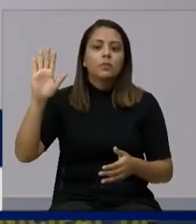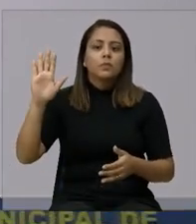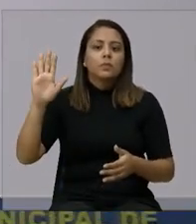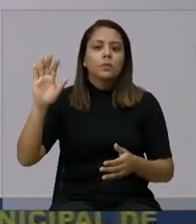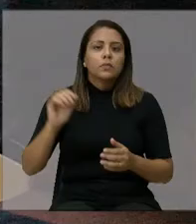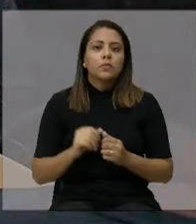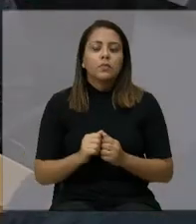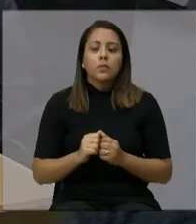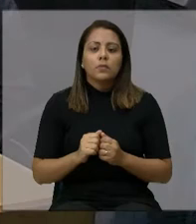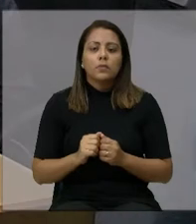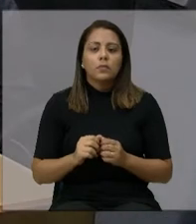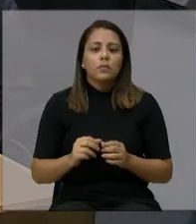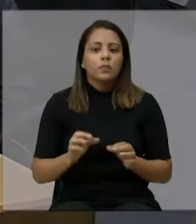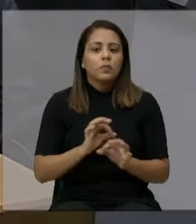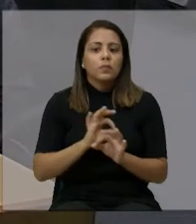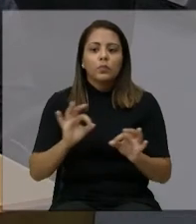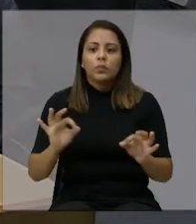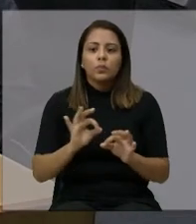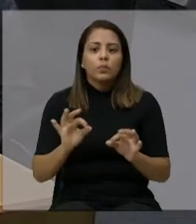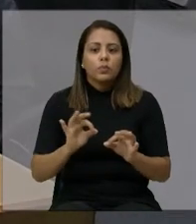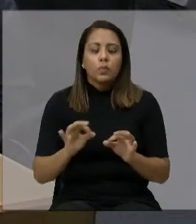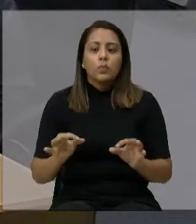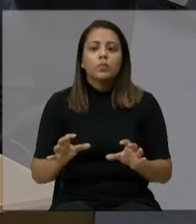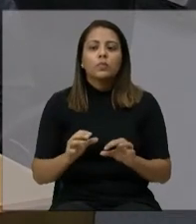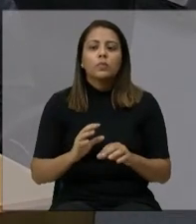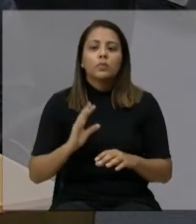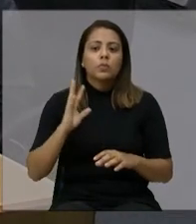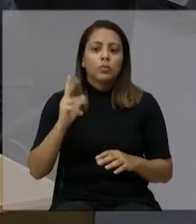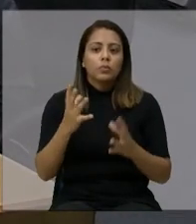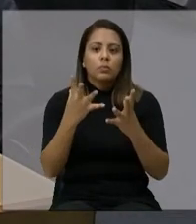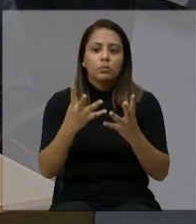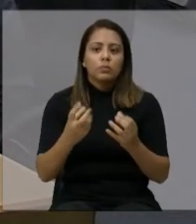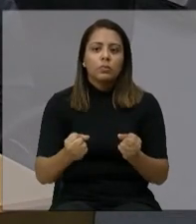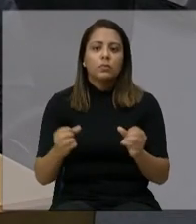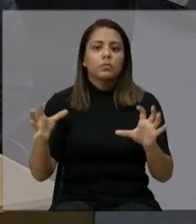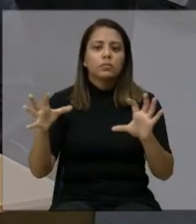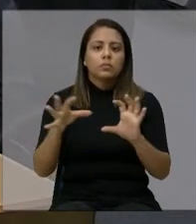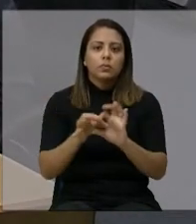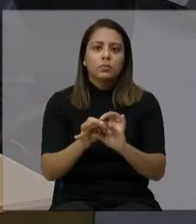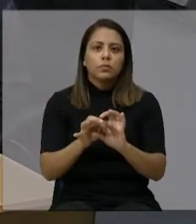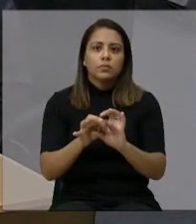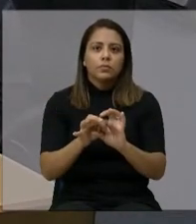manifestem. Nenhuma manifestação contrária. Aprovado por unanimidade.